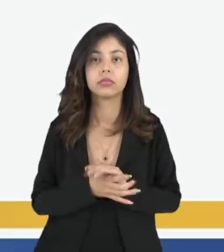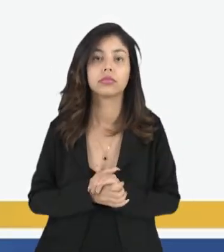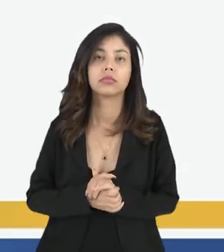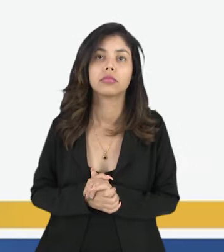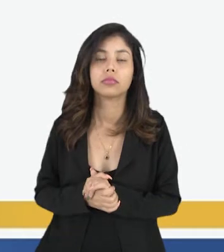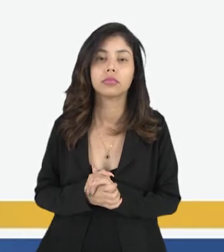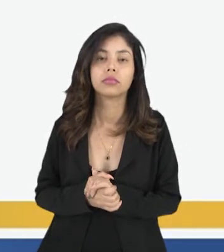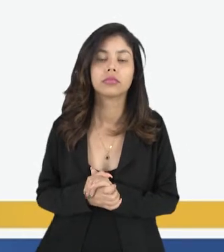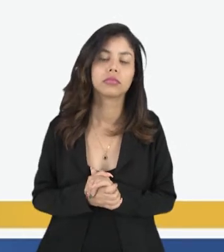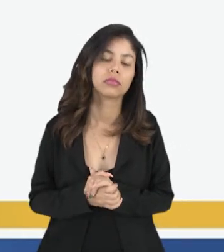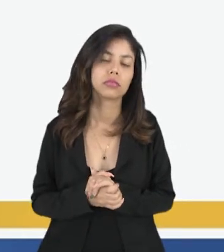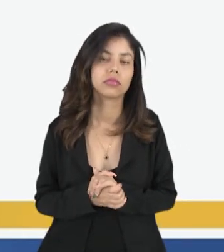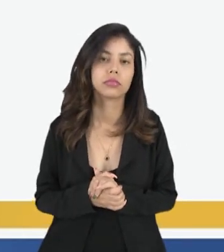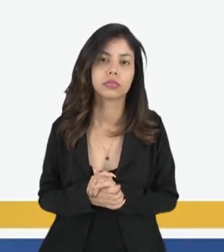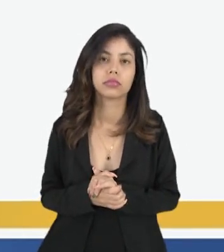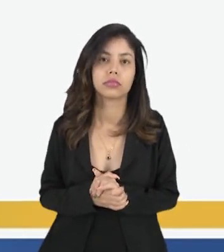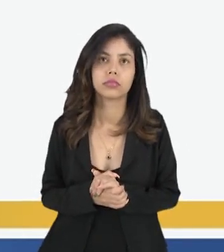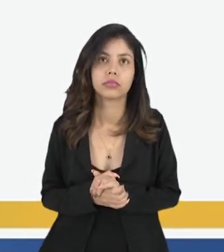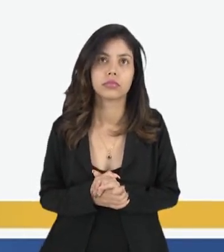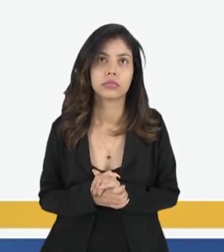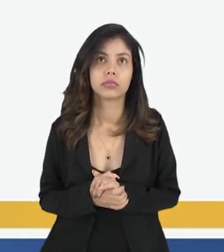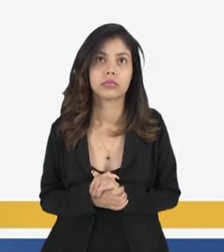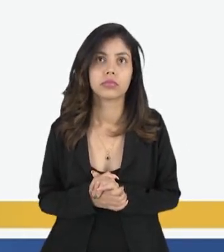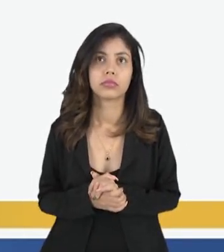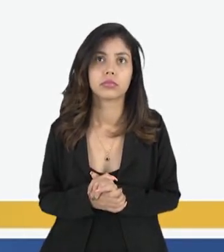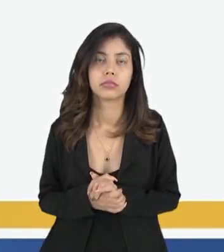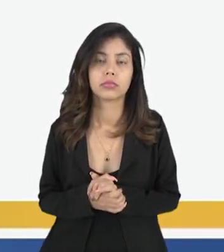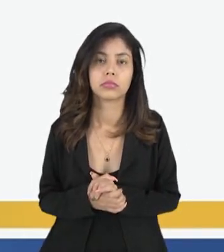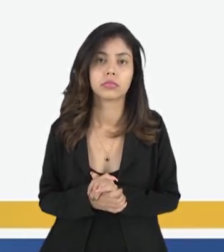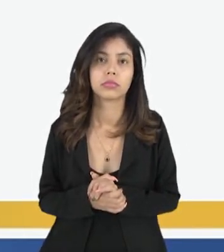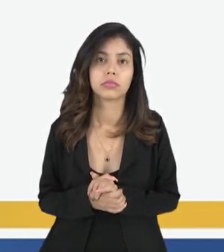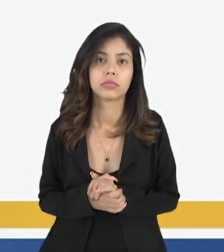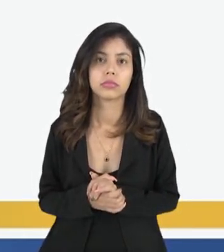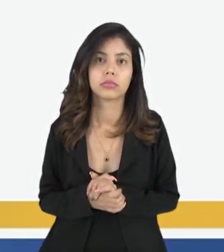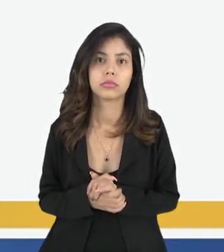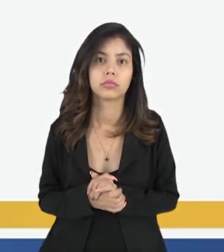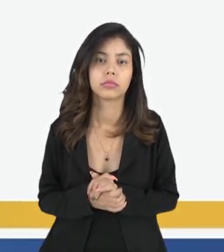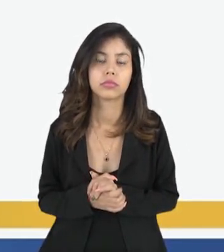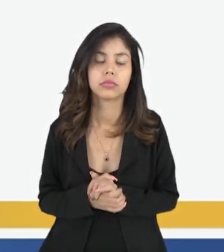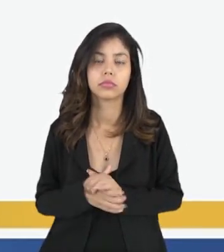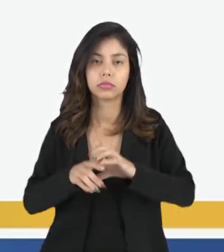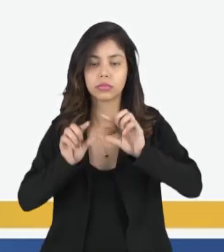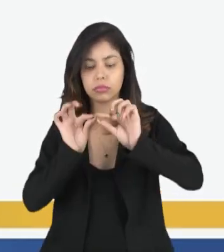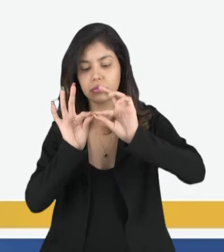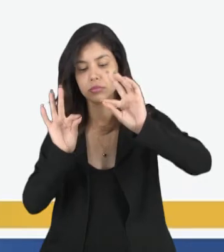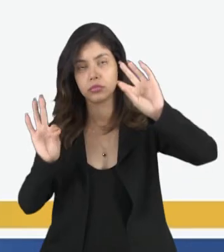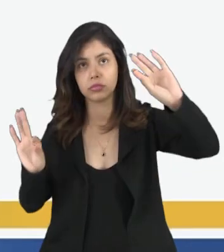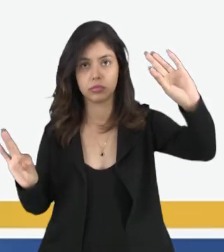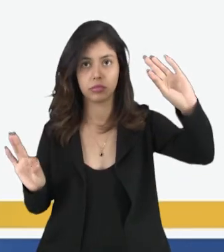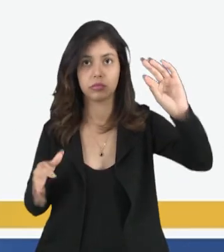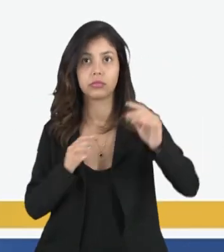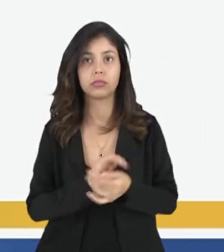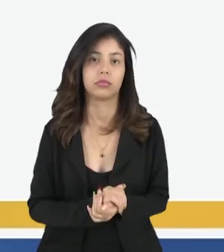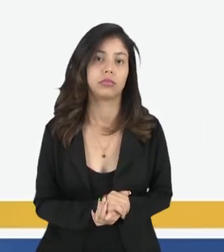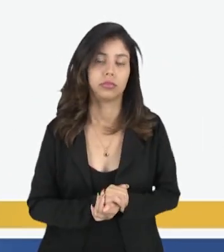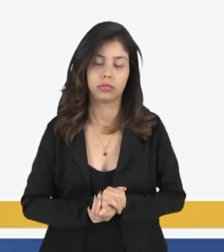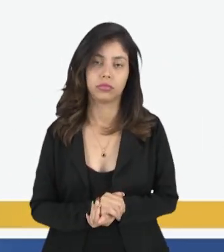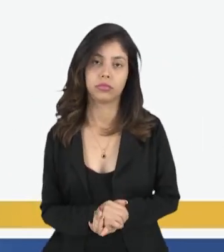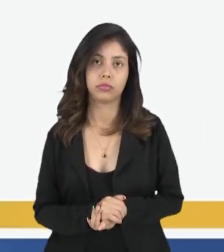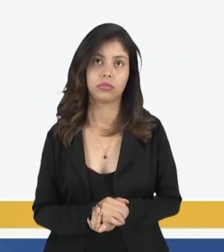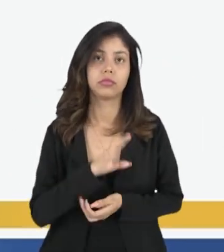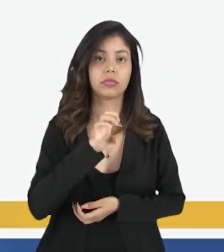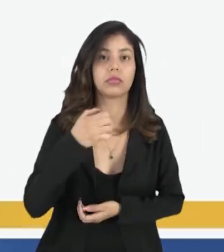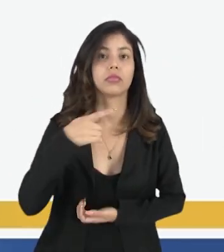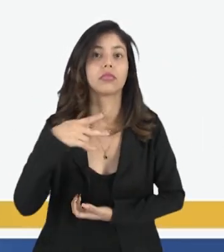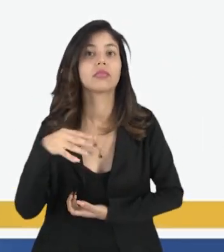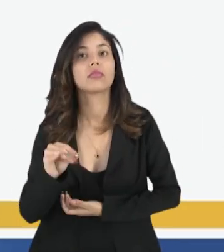seja, à medida que o tempo cresce, o espaço decresce. E